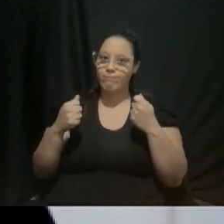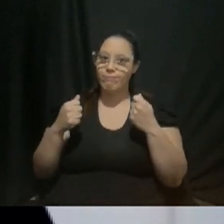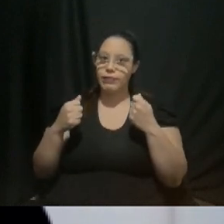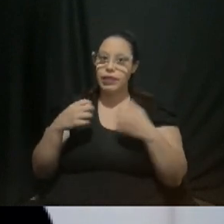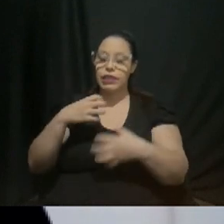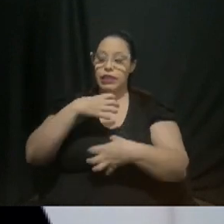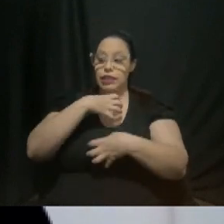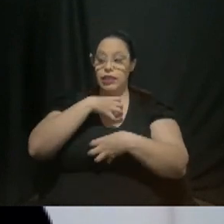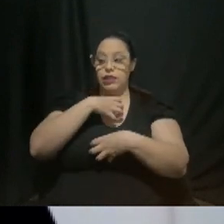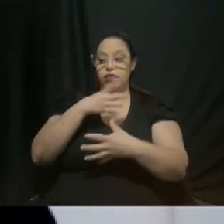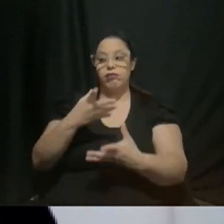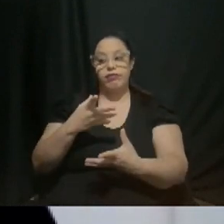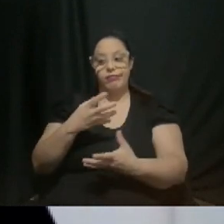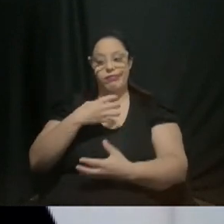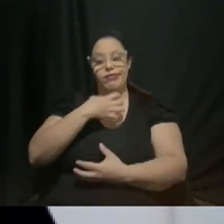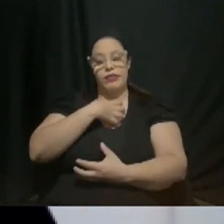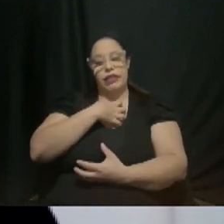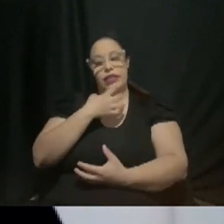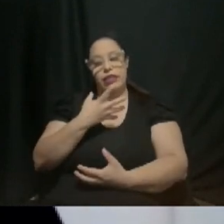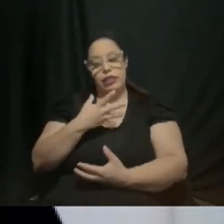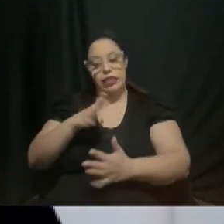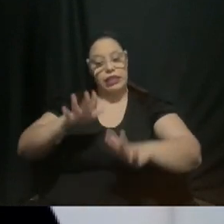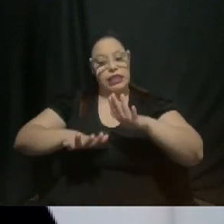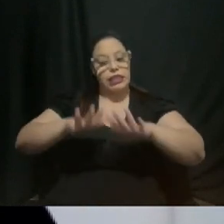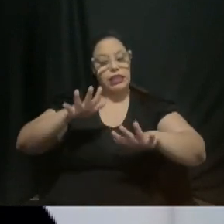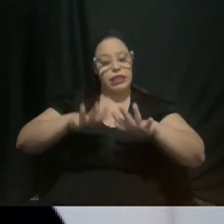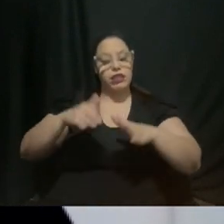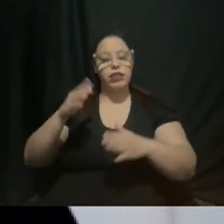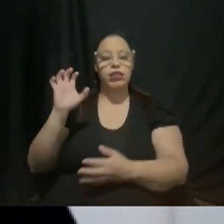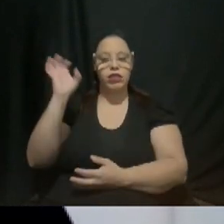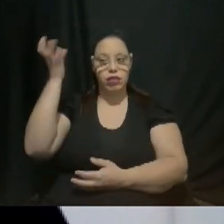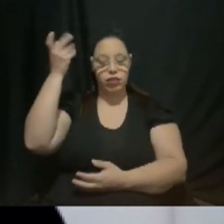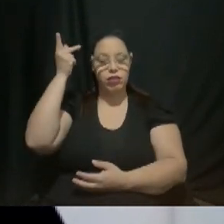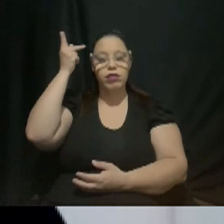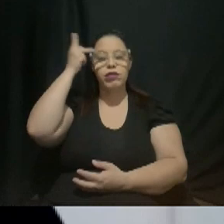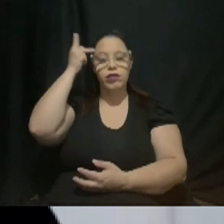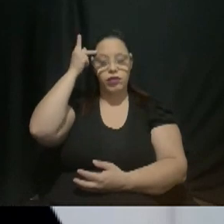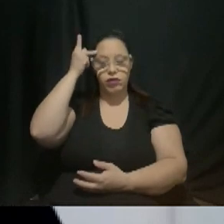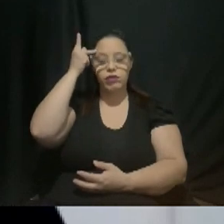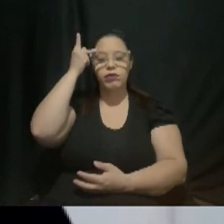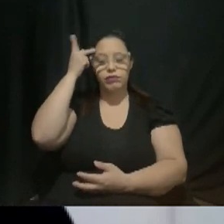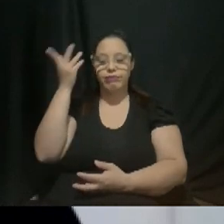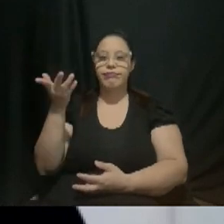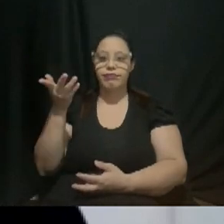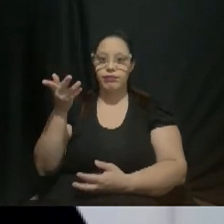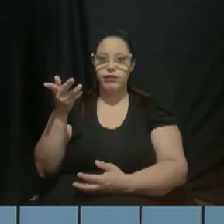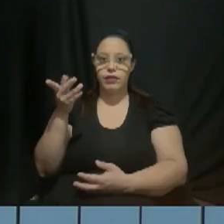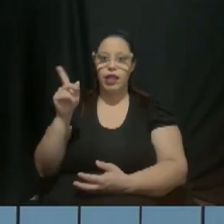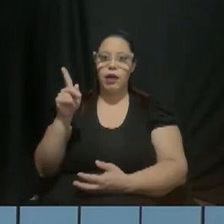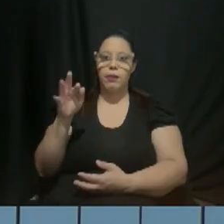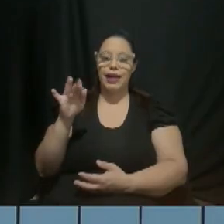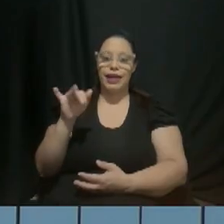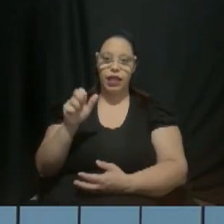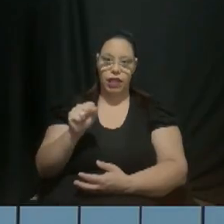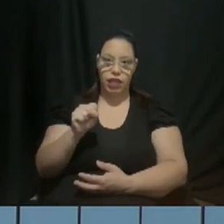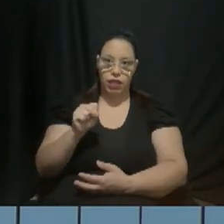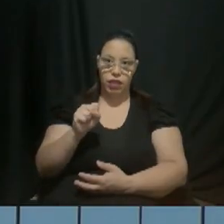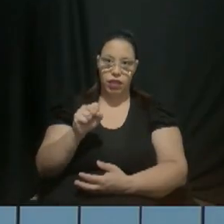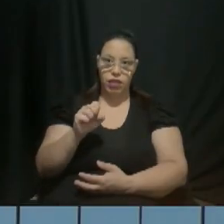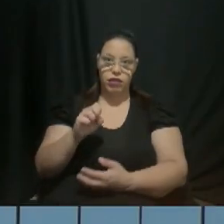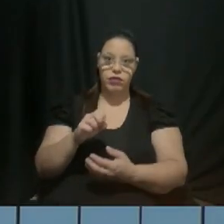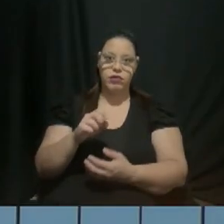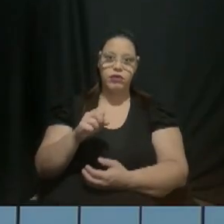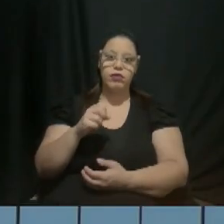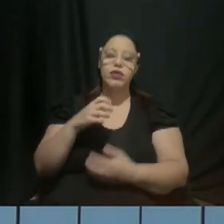ali do tremor, como aconteceu agora em São Paulo por conta das bacias sedimentares, né? Mas então a gente pode ficar tranquilo que